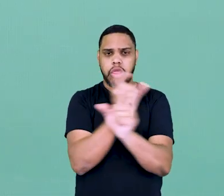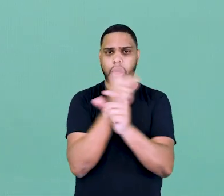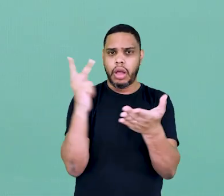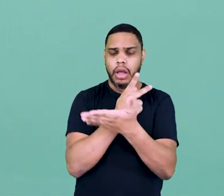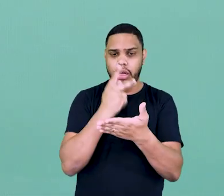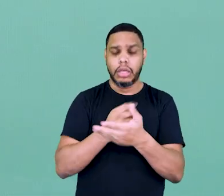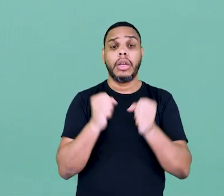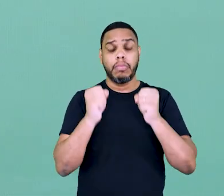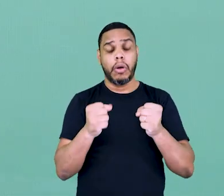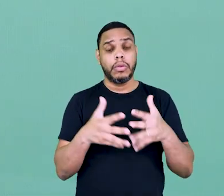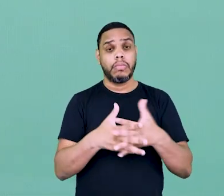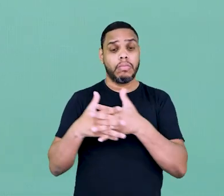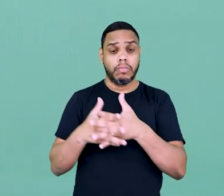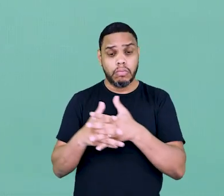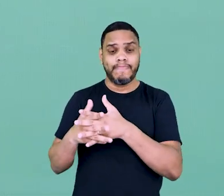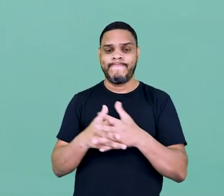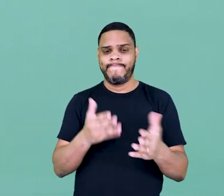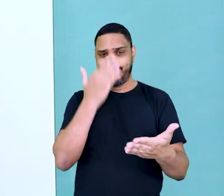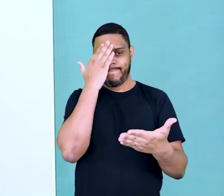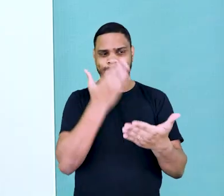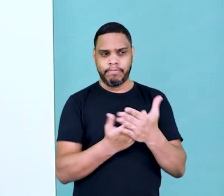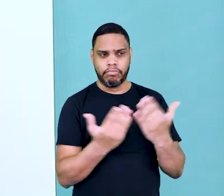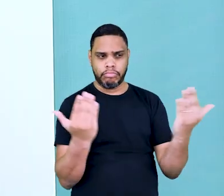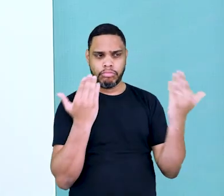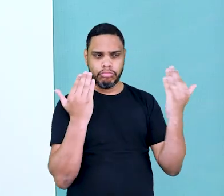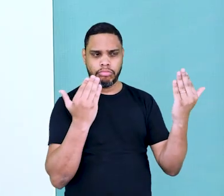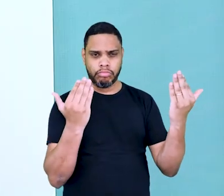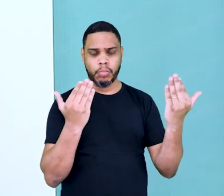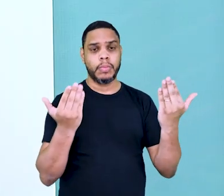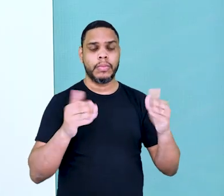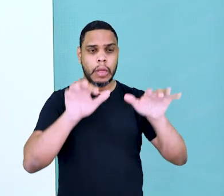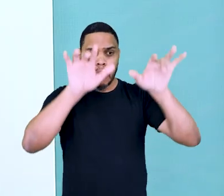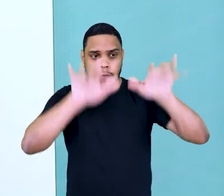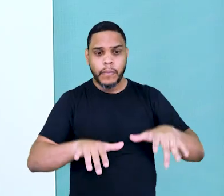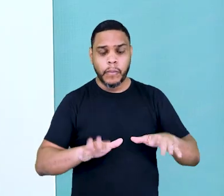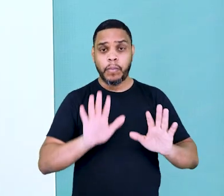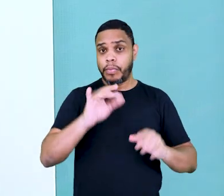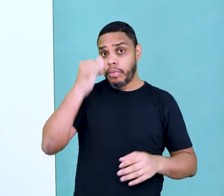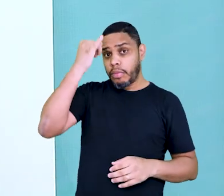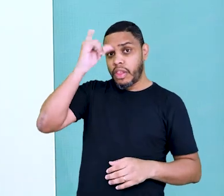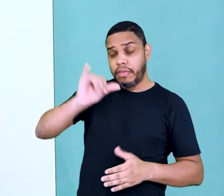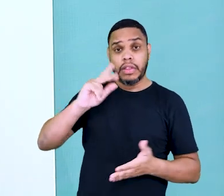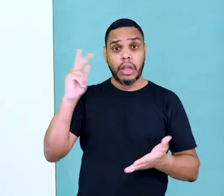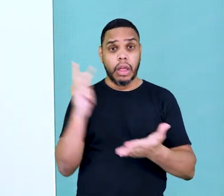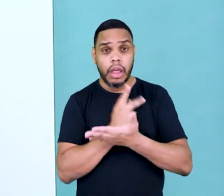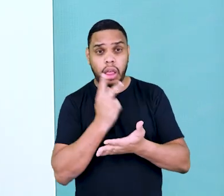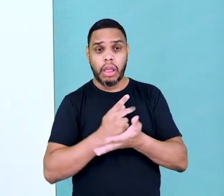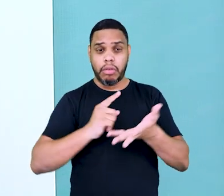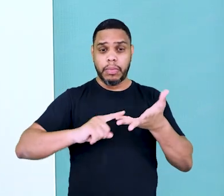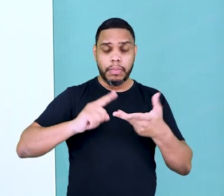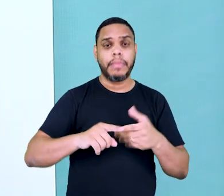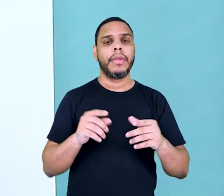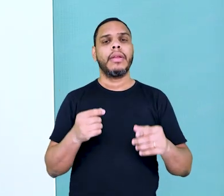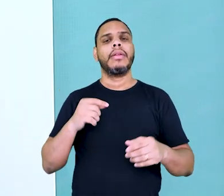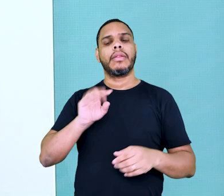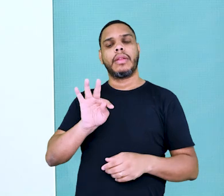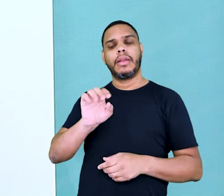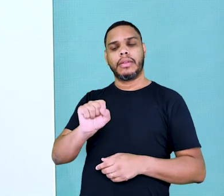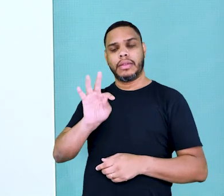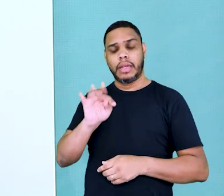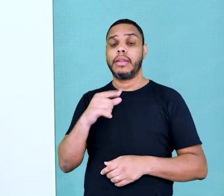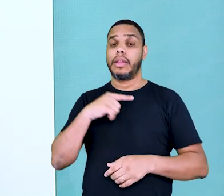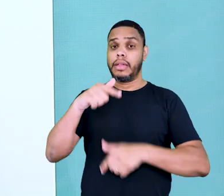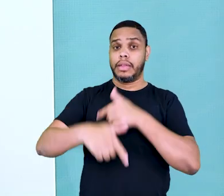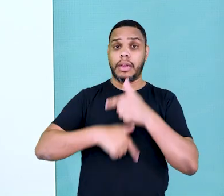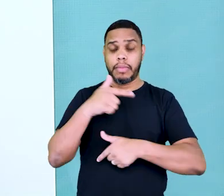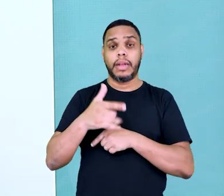em xeque a credibilidade de quem escreve. Para evitar esses e outros erros, o TST conta com o trabalho de